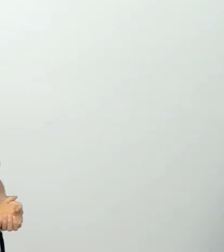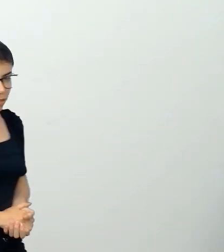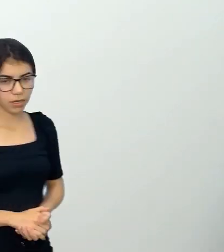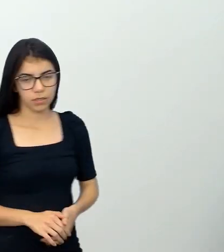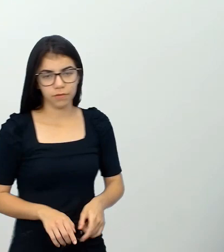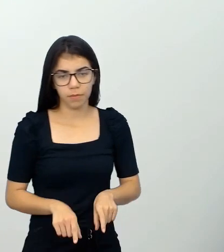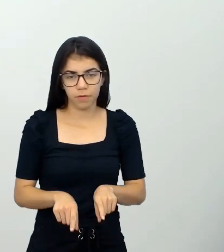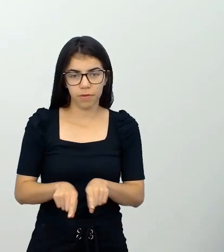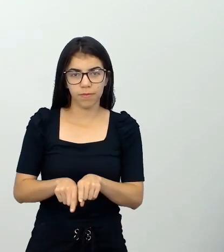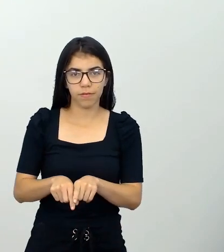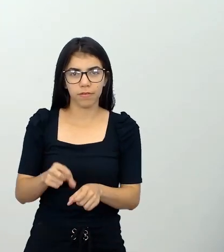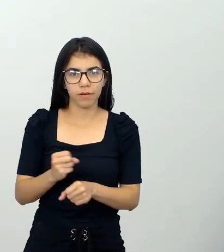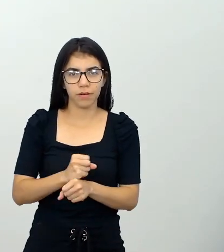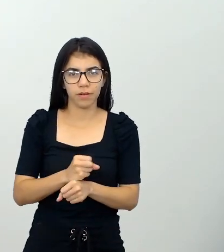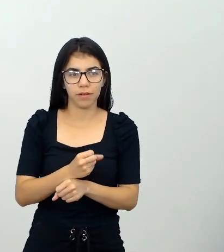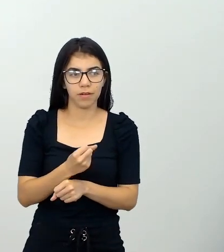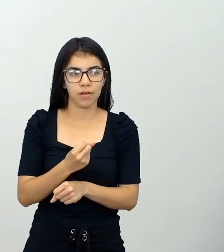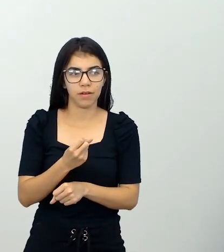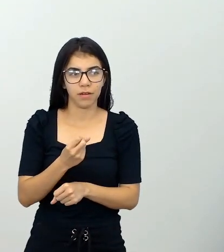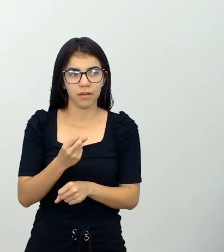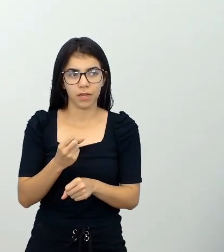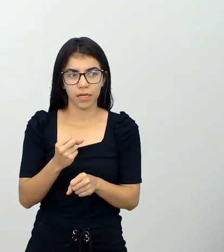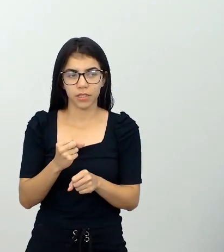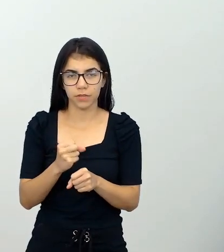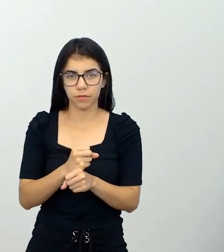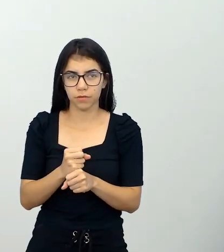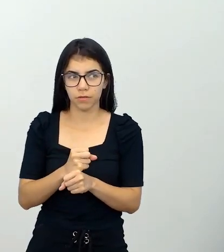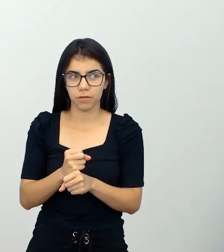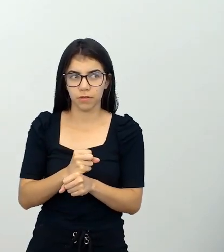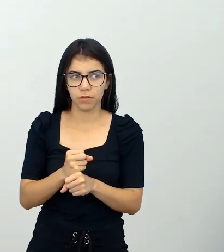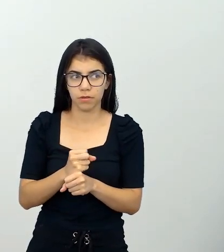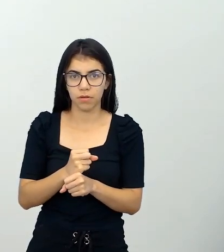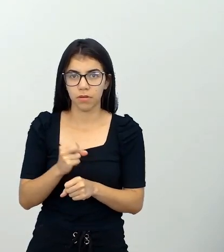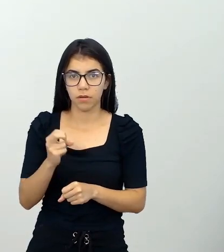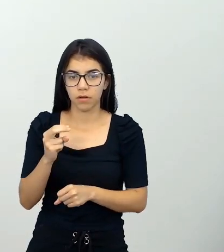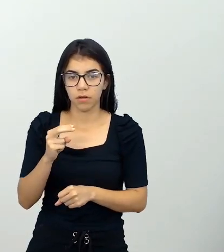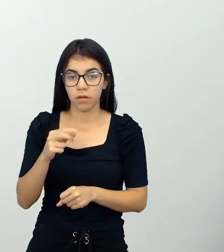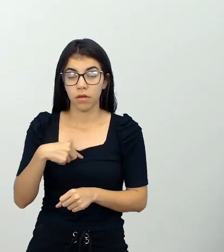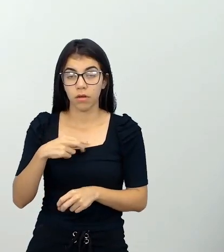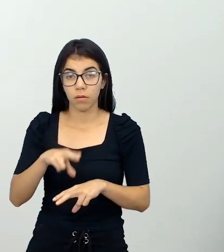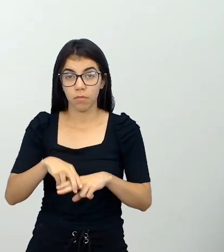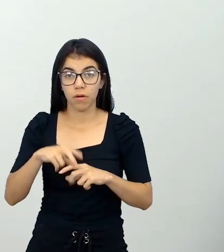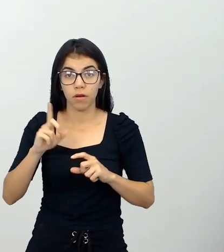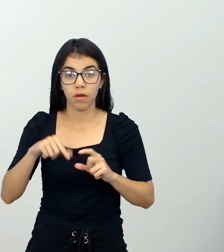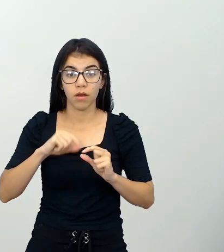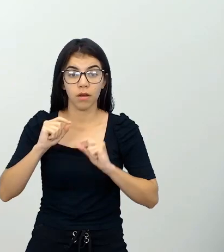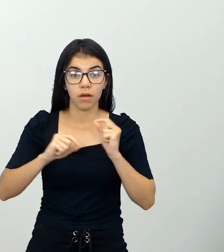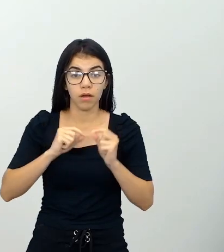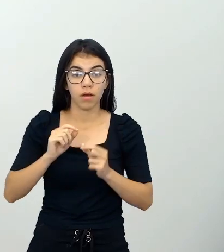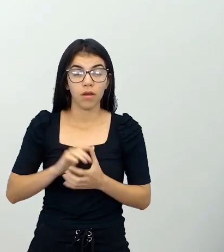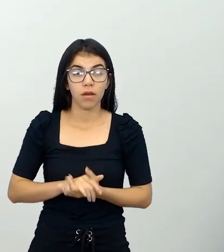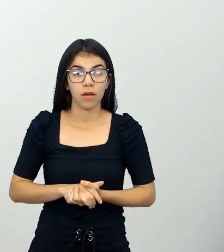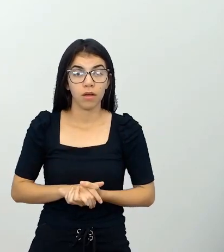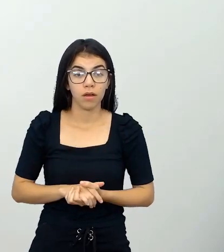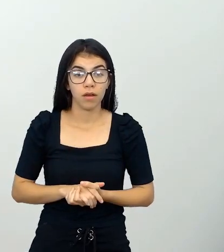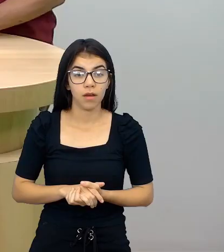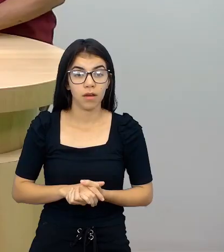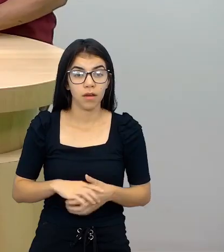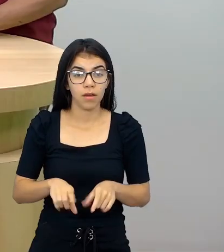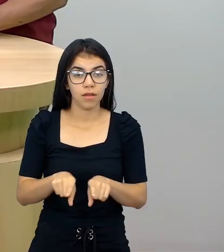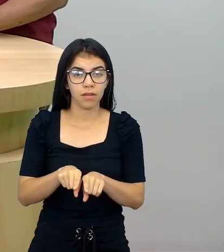2100, Roberta, existe a possibilidade dos ursos polares estarem extintos. Por conta do quê? Por Que conta tá do aumento aumentando. do